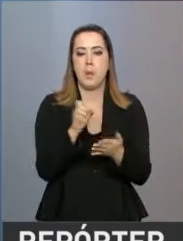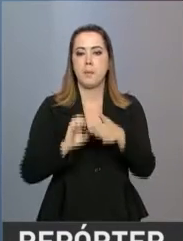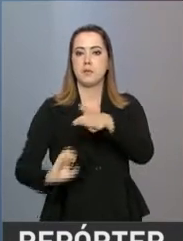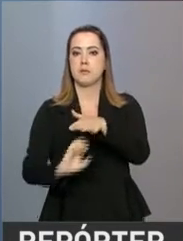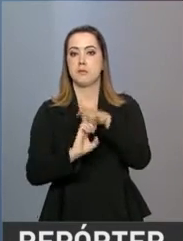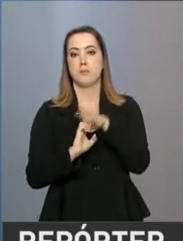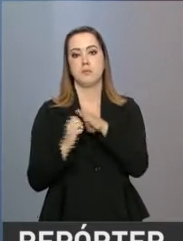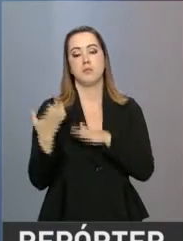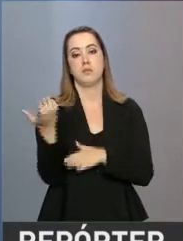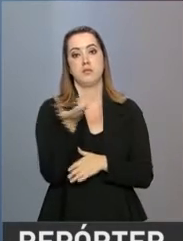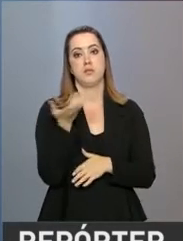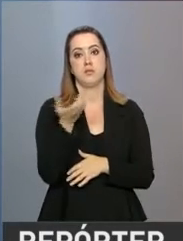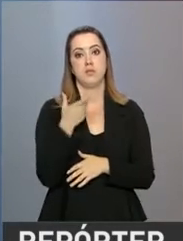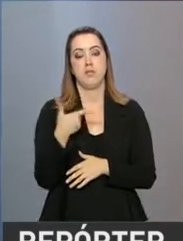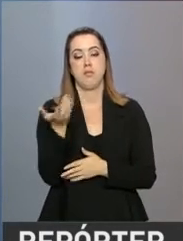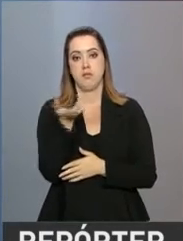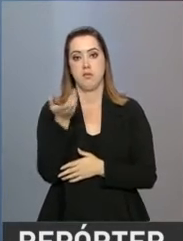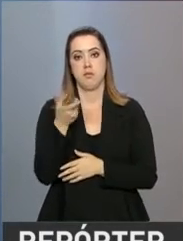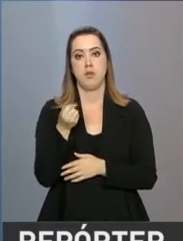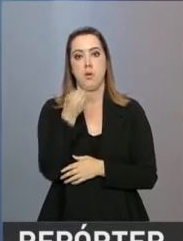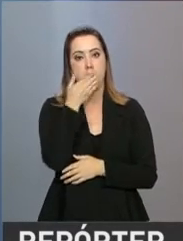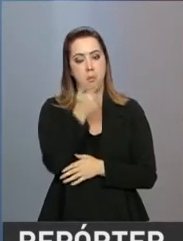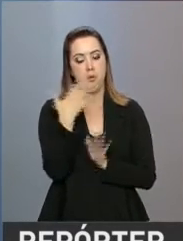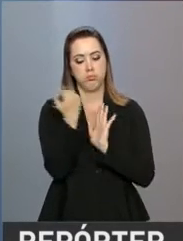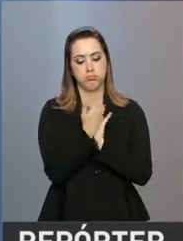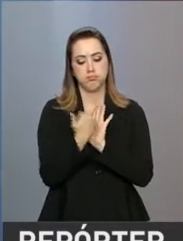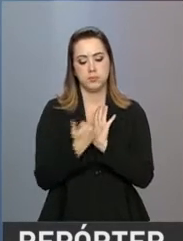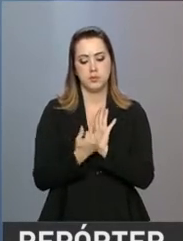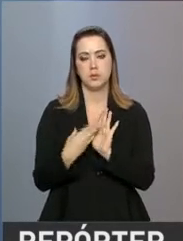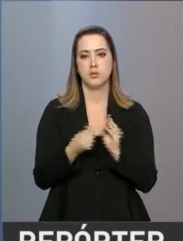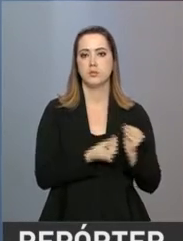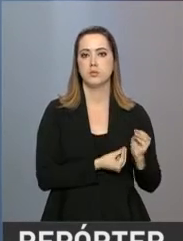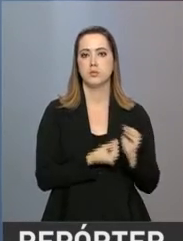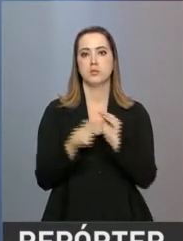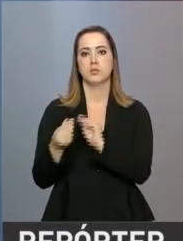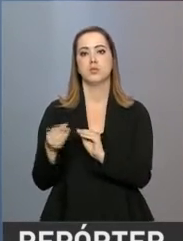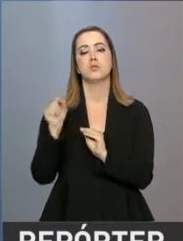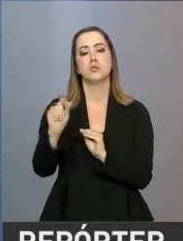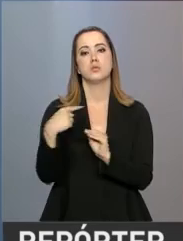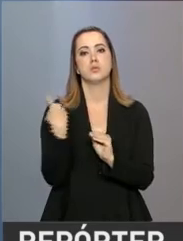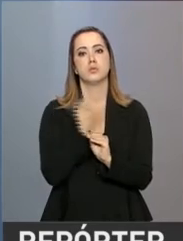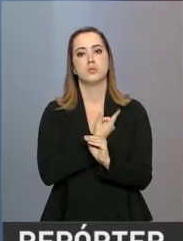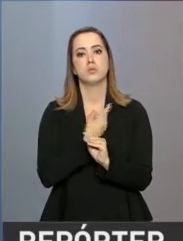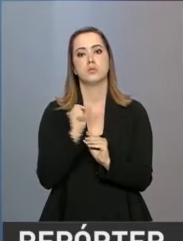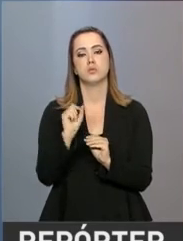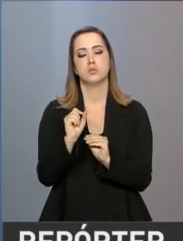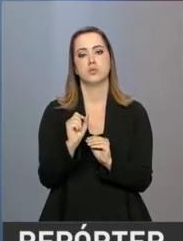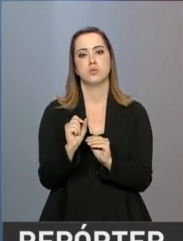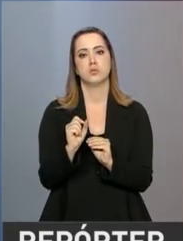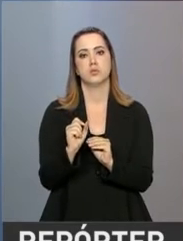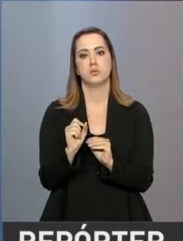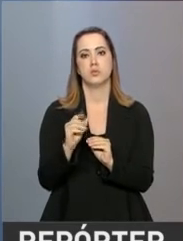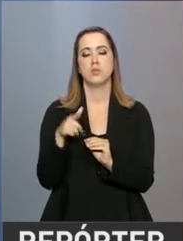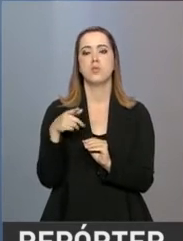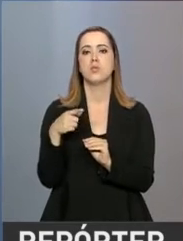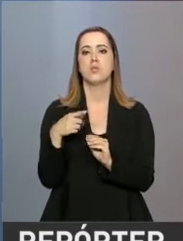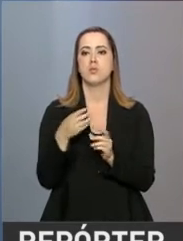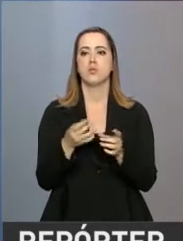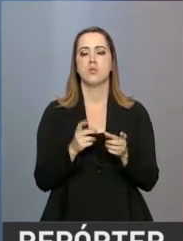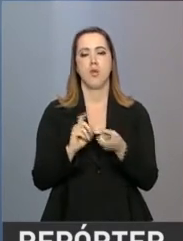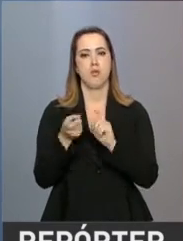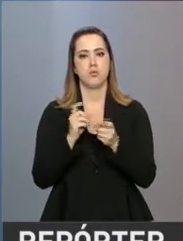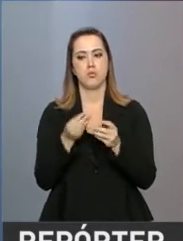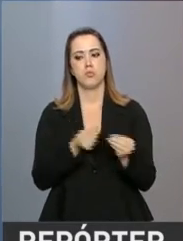sentirem interessado nos bons projetos que vão está fazendo a a as suas concessões